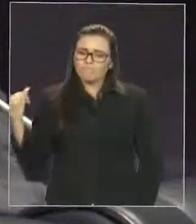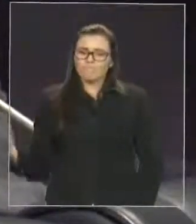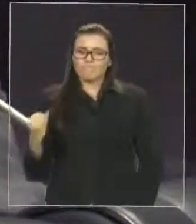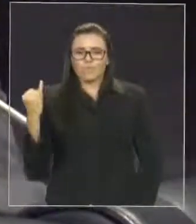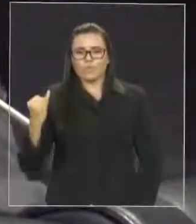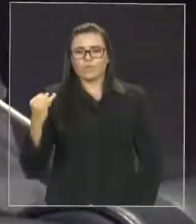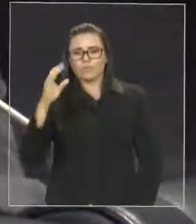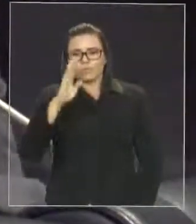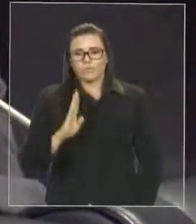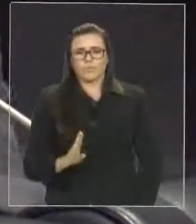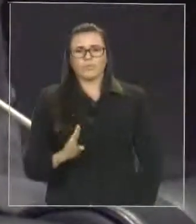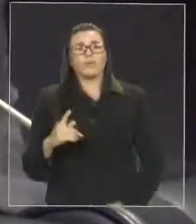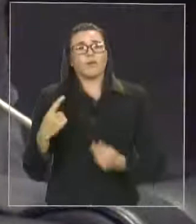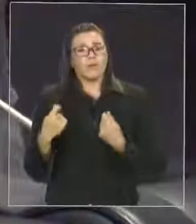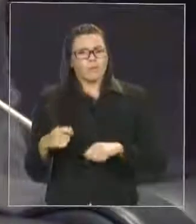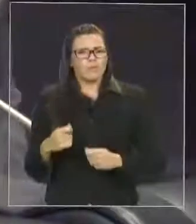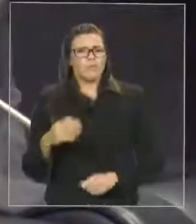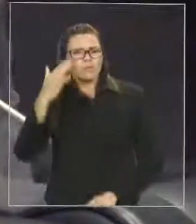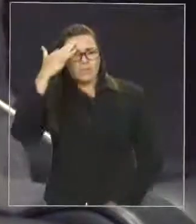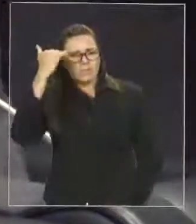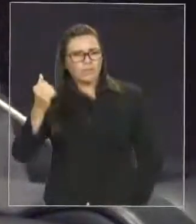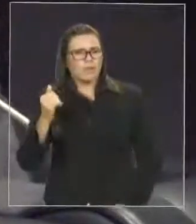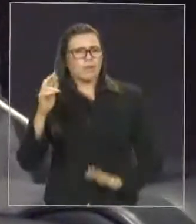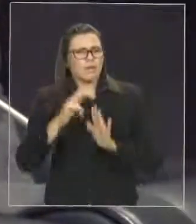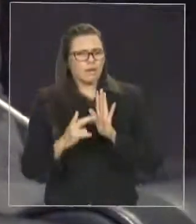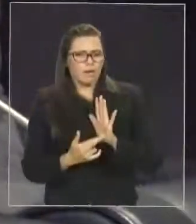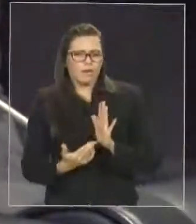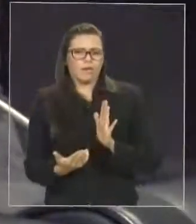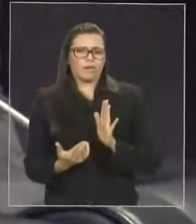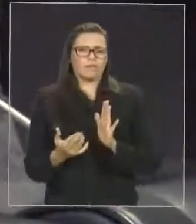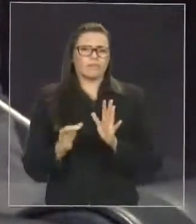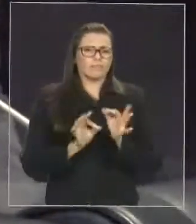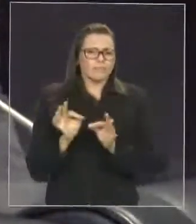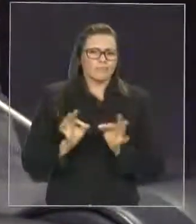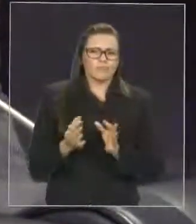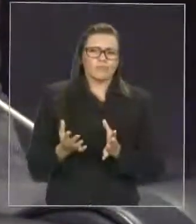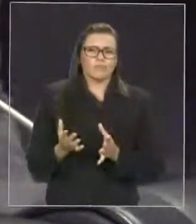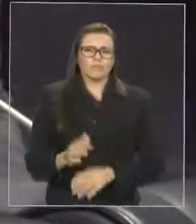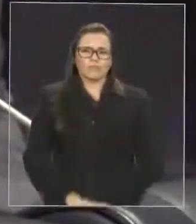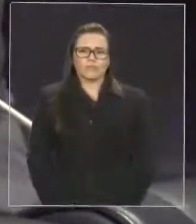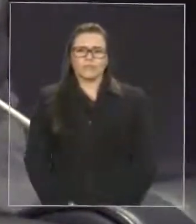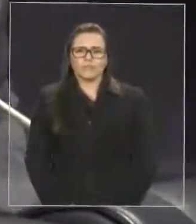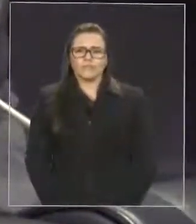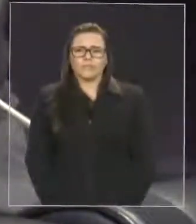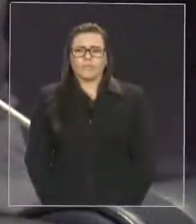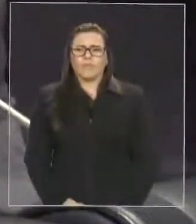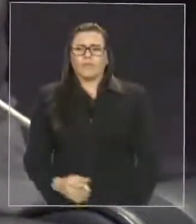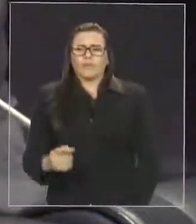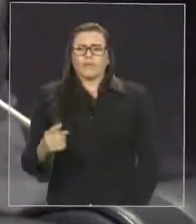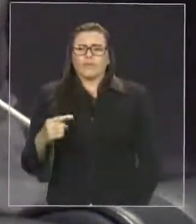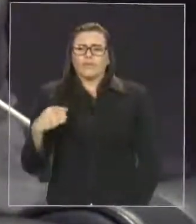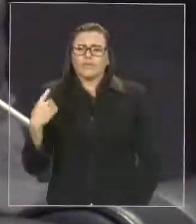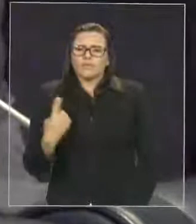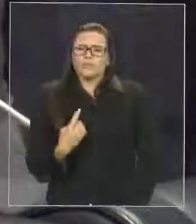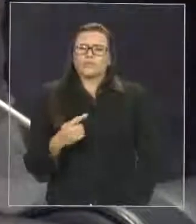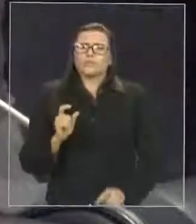isso funcionaria, porque impede realmente a organização de partidos políticos de menor